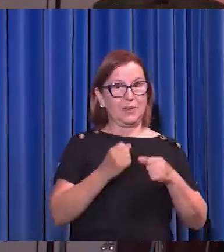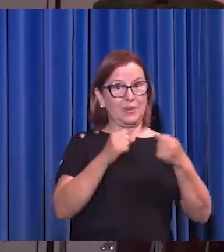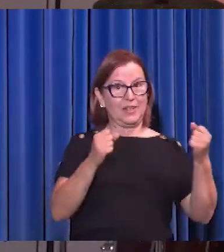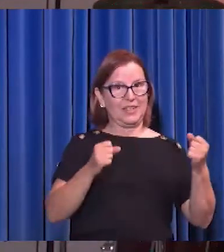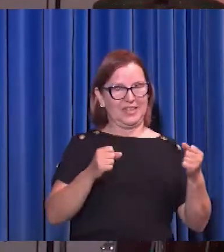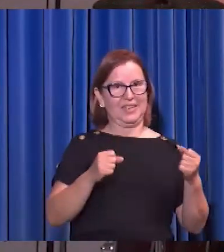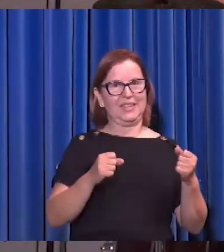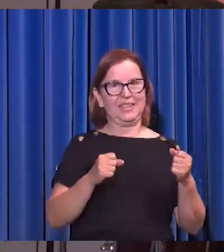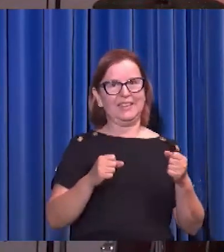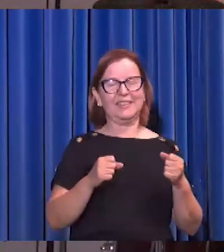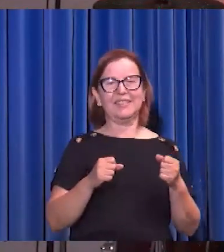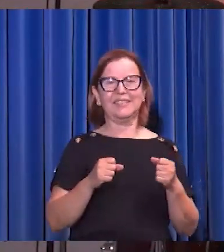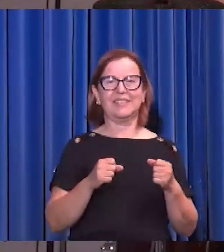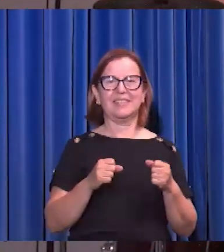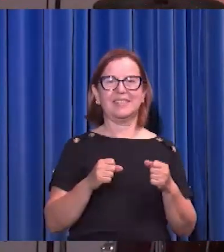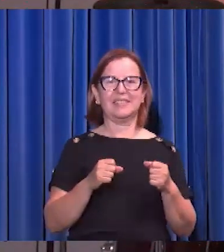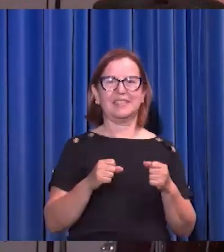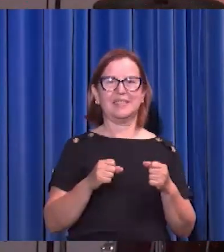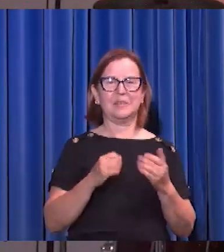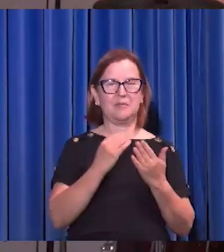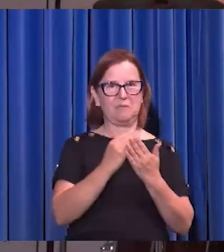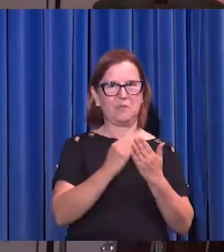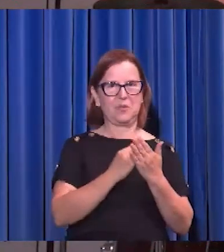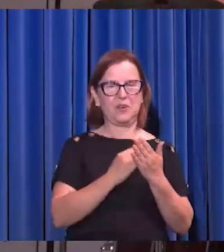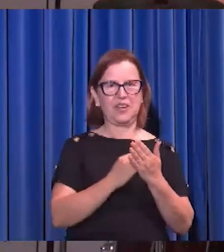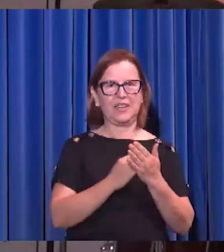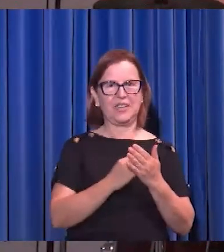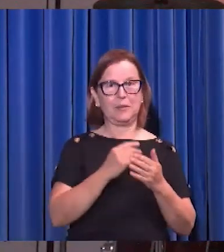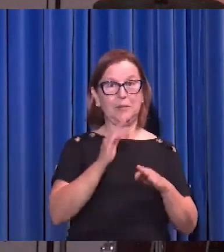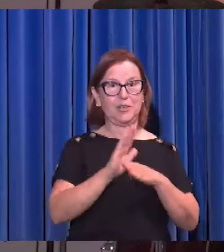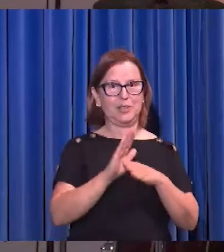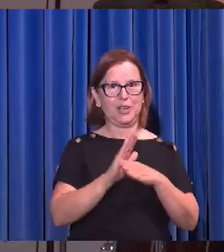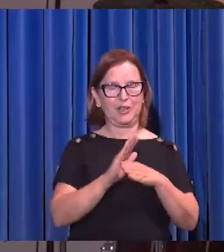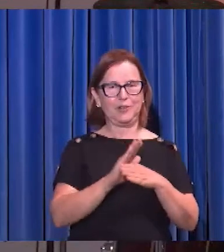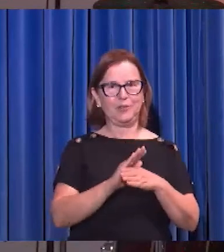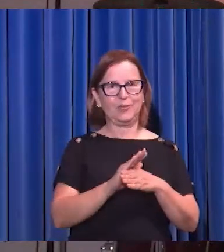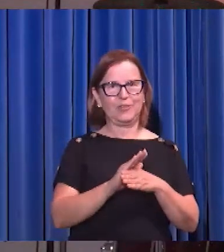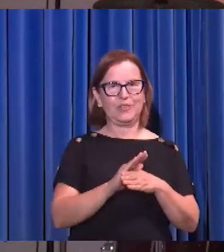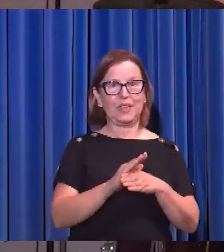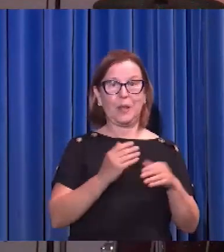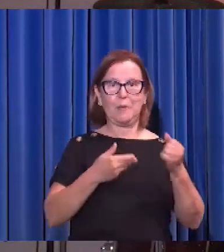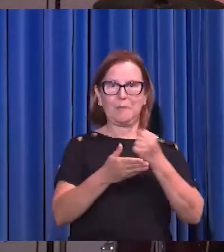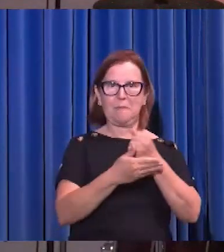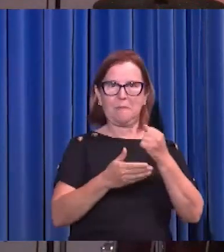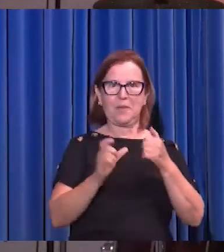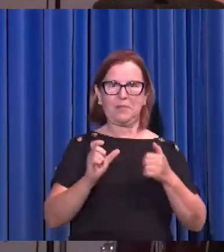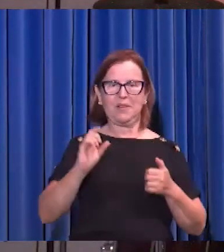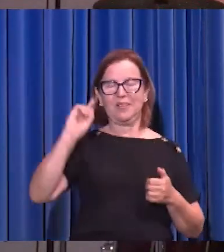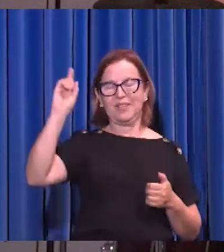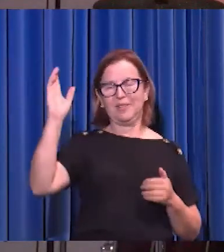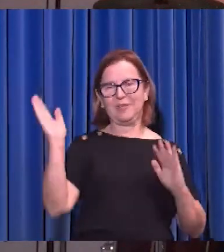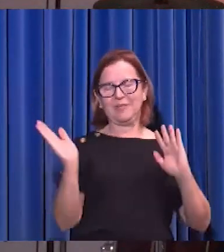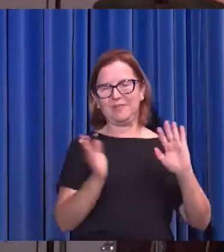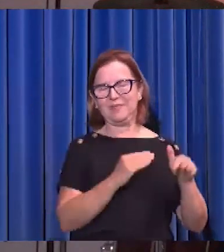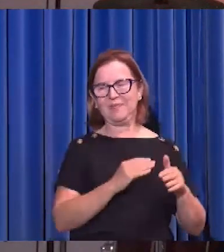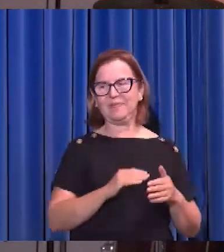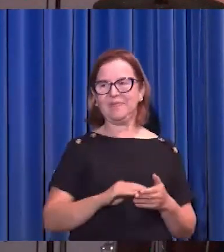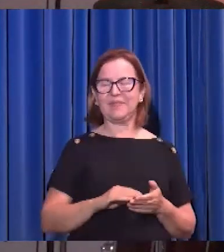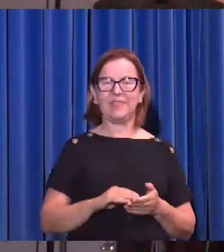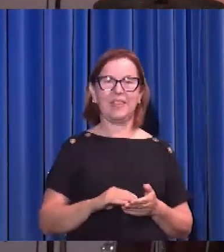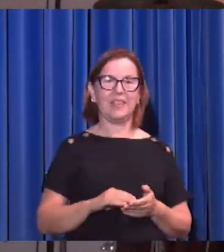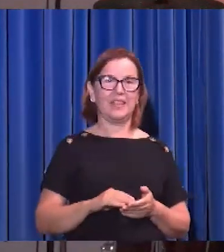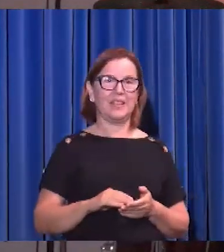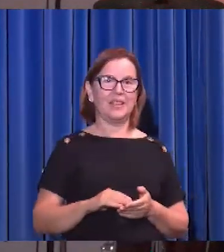Nós podemos até enxugar a testa febril de alguém que estivesse sido mordido pela serpente abrasadora.